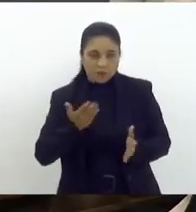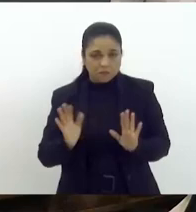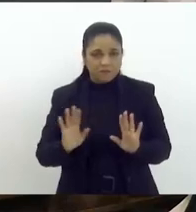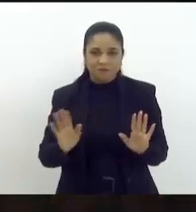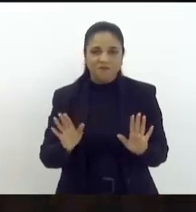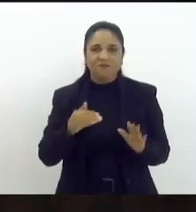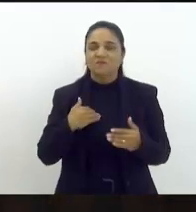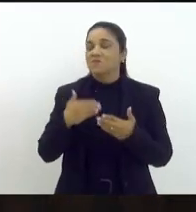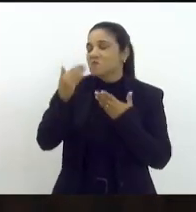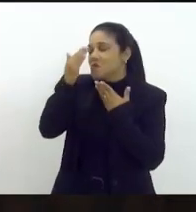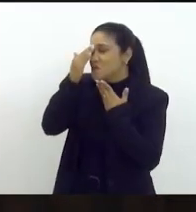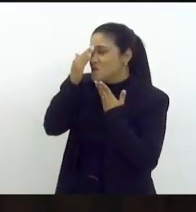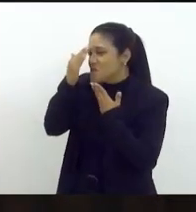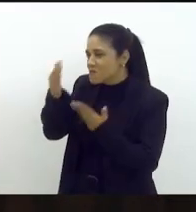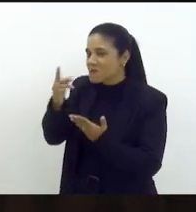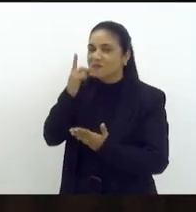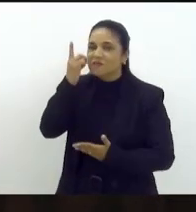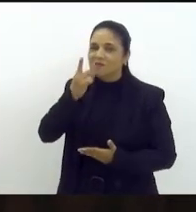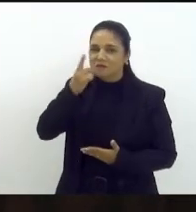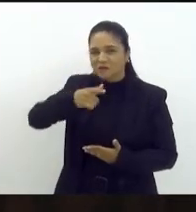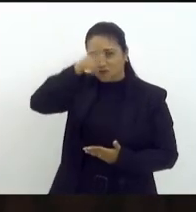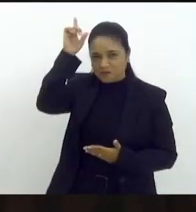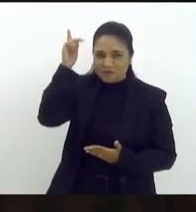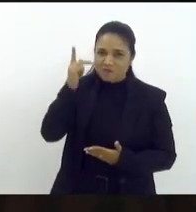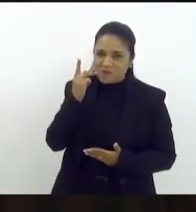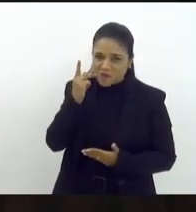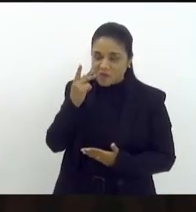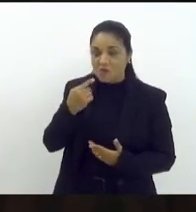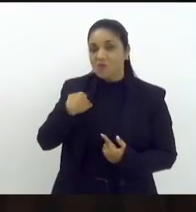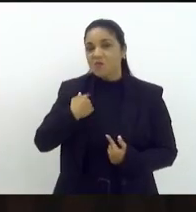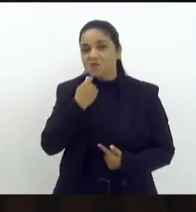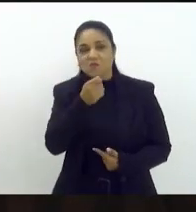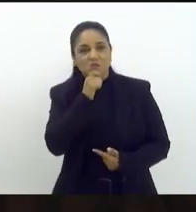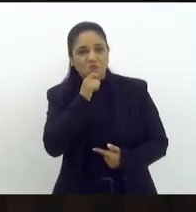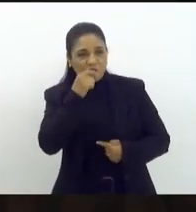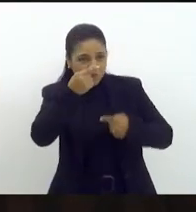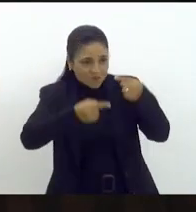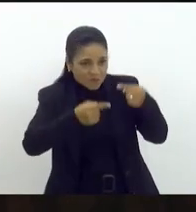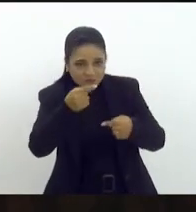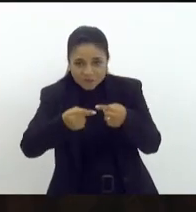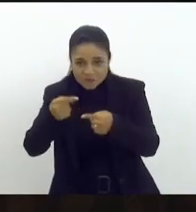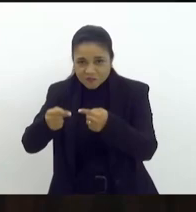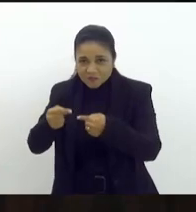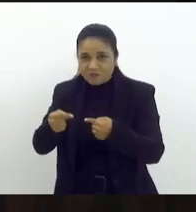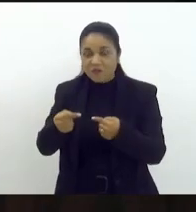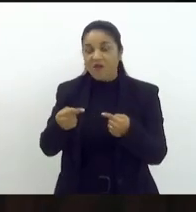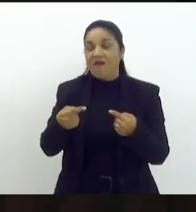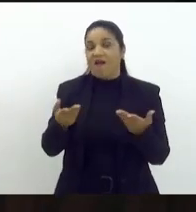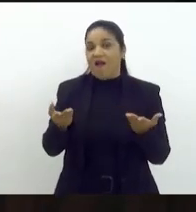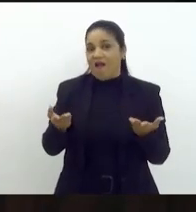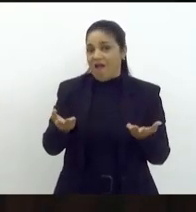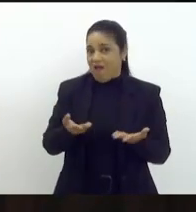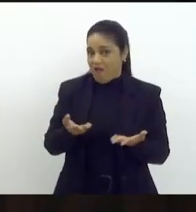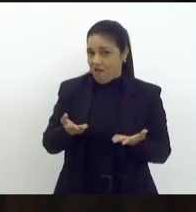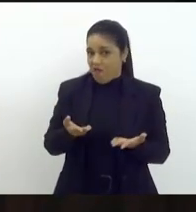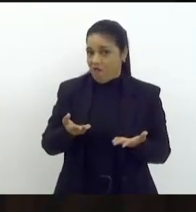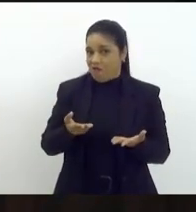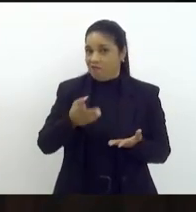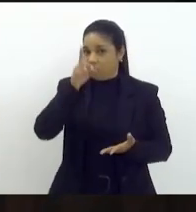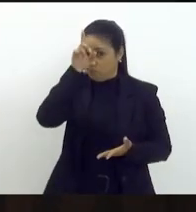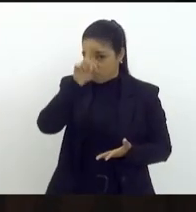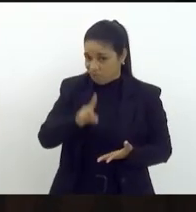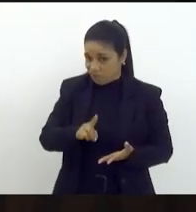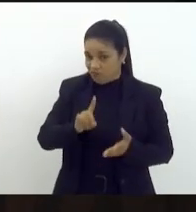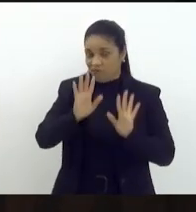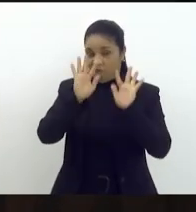Obrigado Deputado Paulo não havendo mais Quem Queira discutir agora de fato e de direito